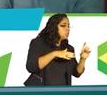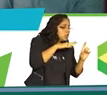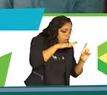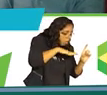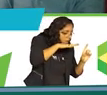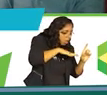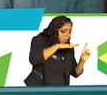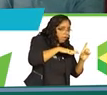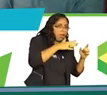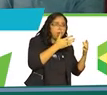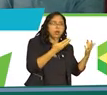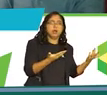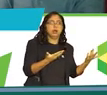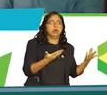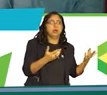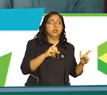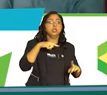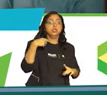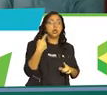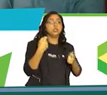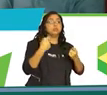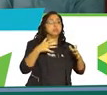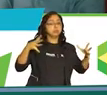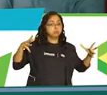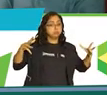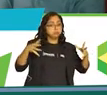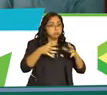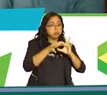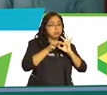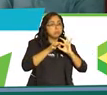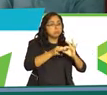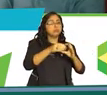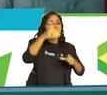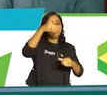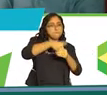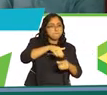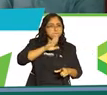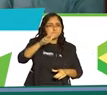corrente democrática para vencê-lo no voto em 2022. Obrigado, Vicente.